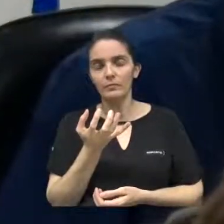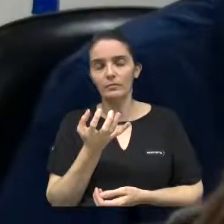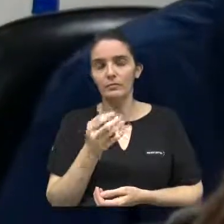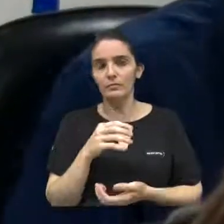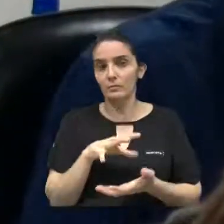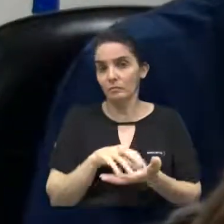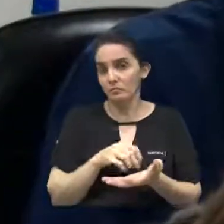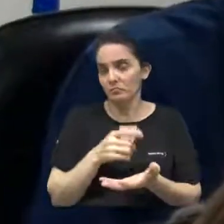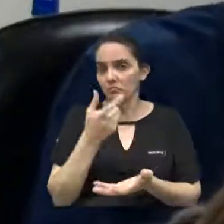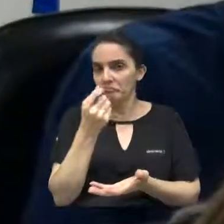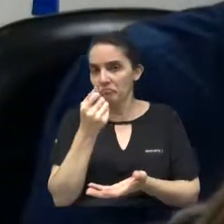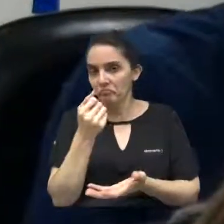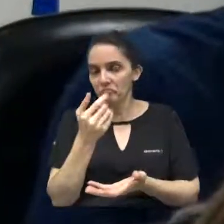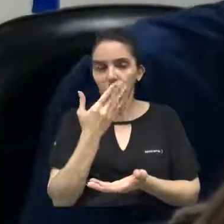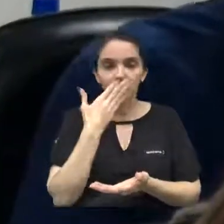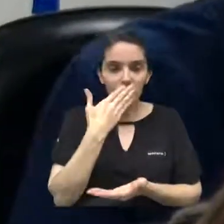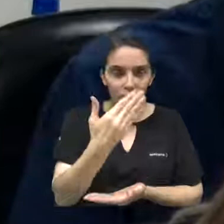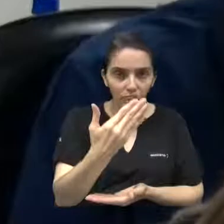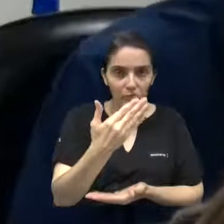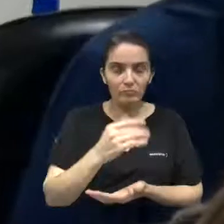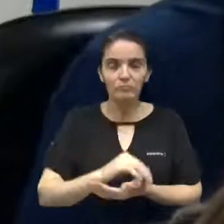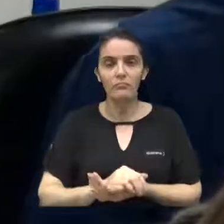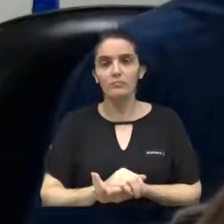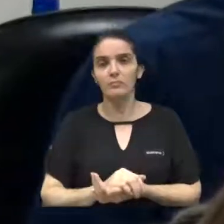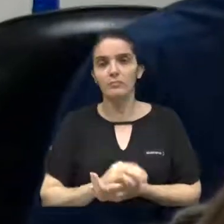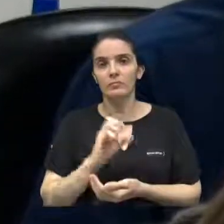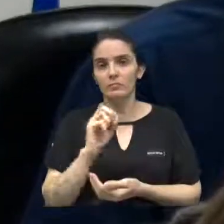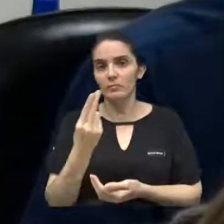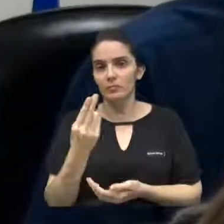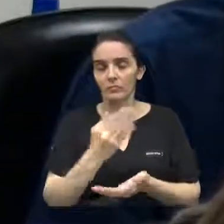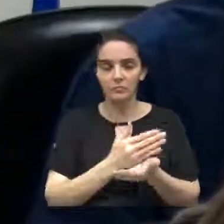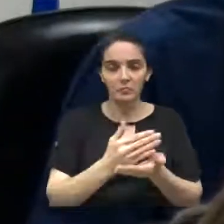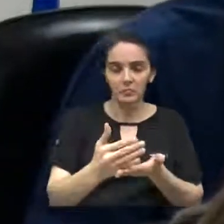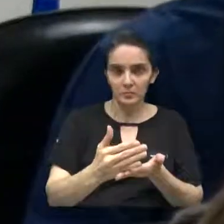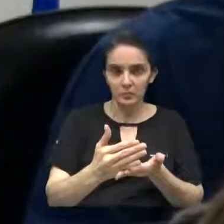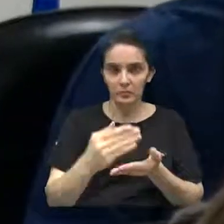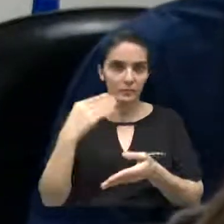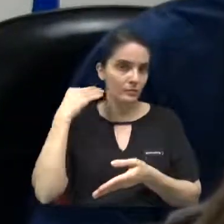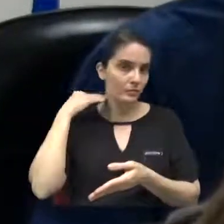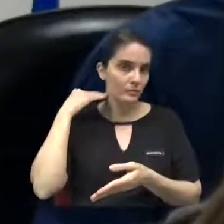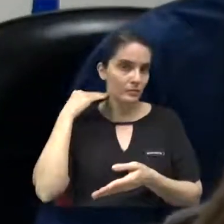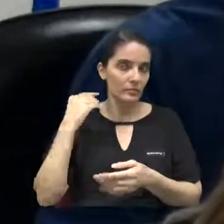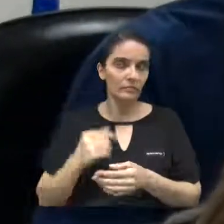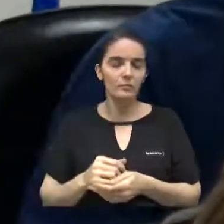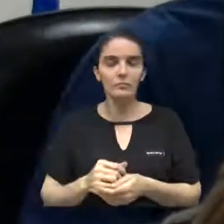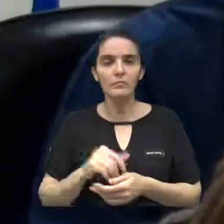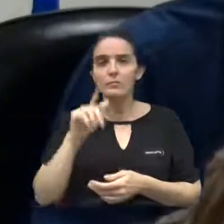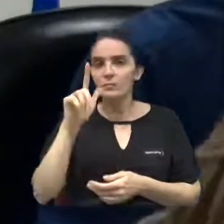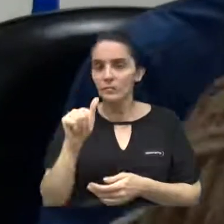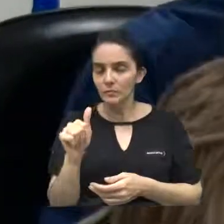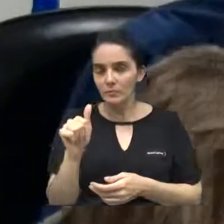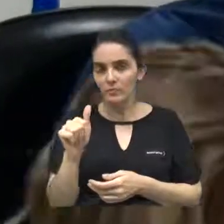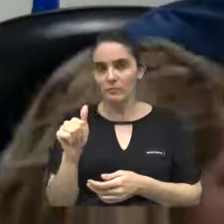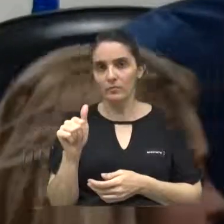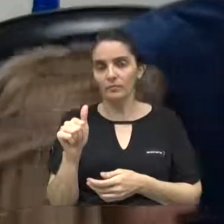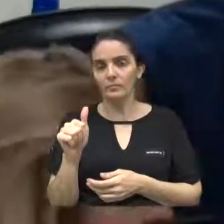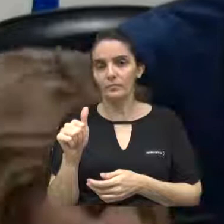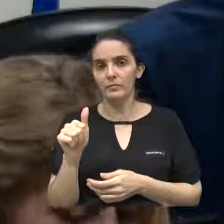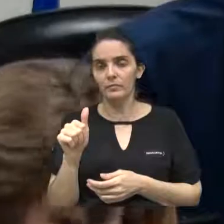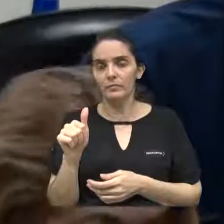um empréstimo ou até mesmo a abertura de uma conta e nos deparamos